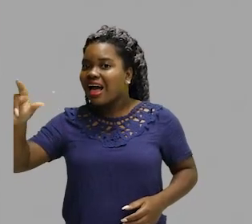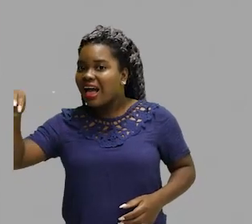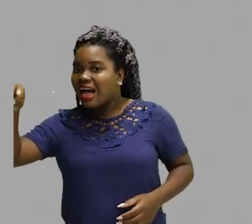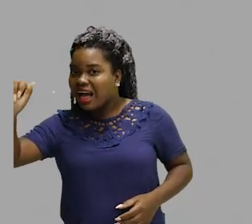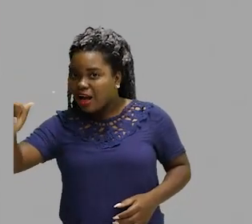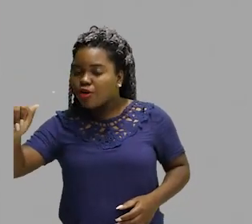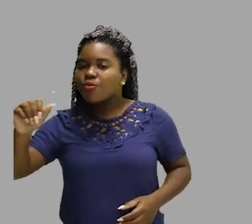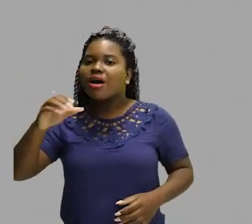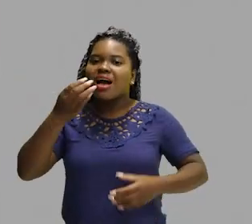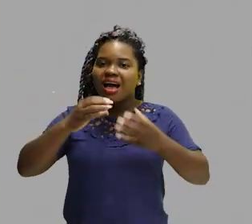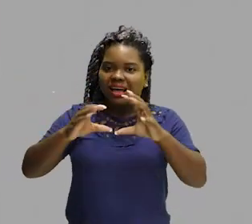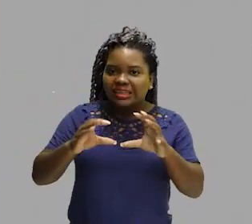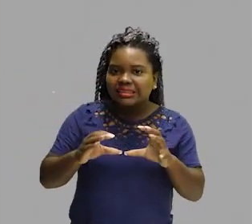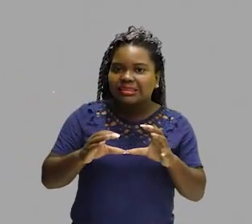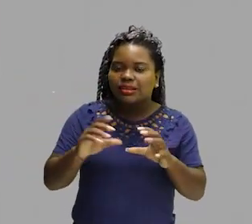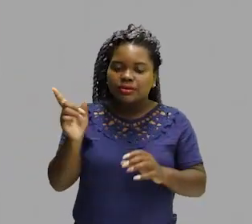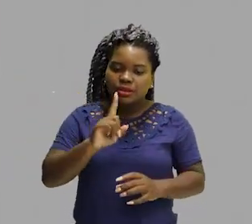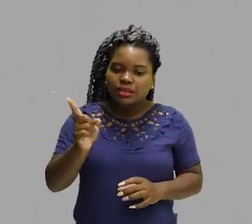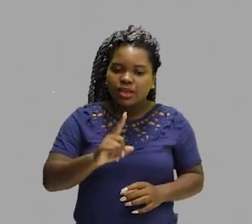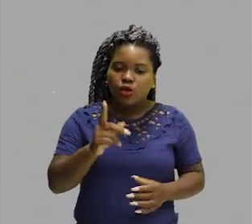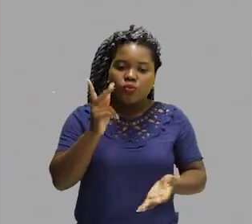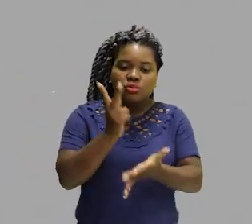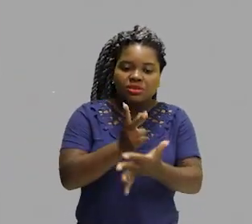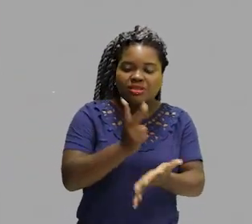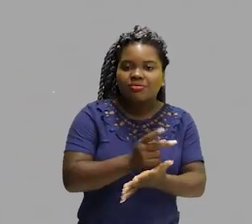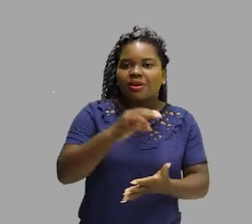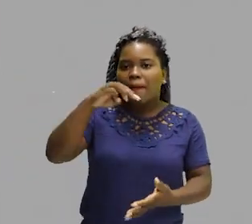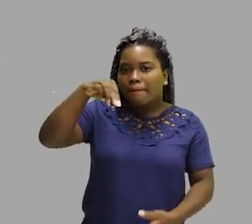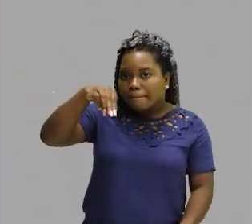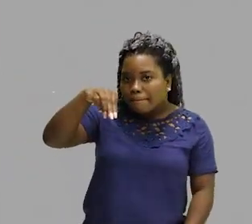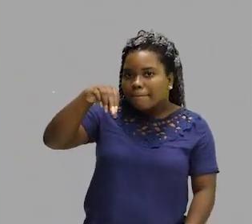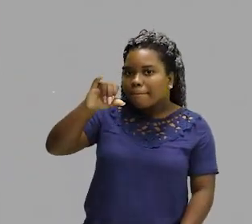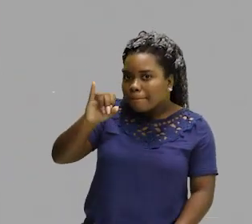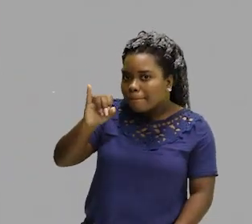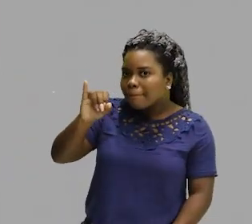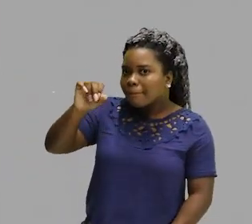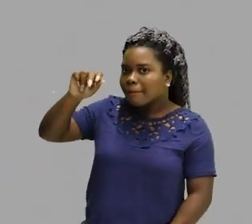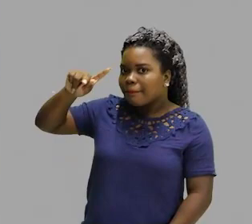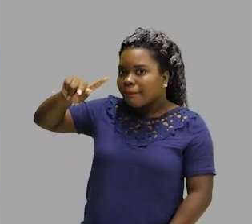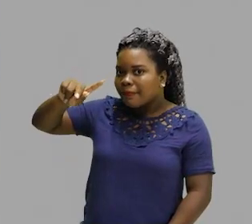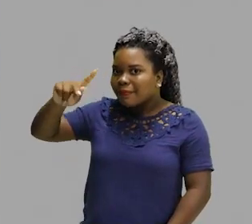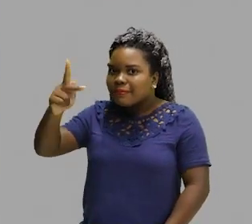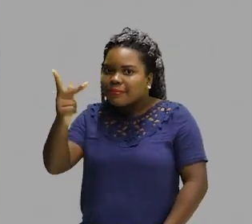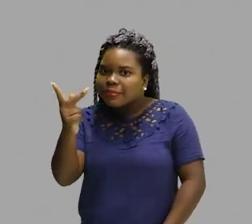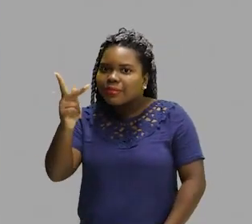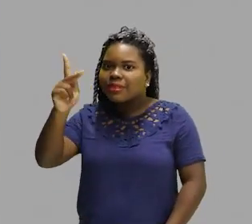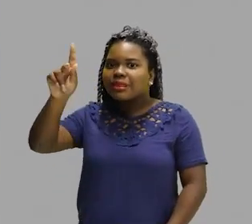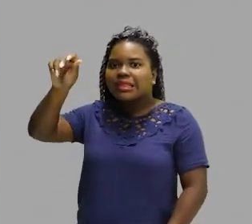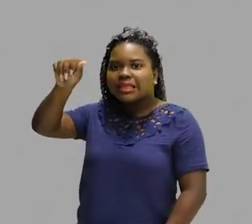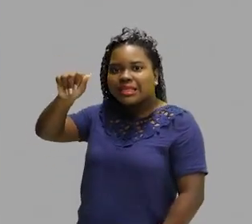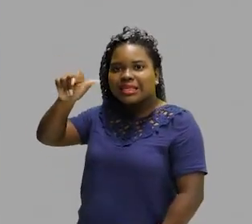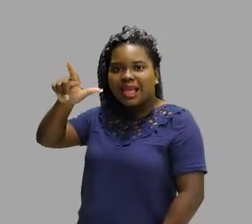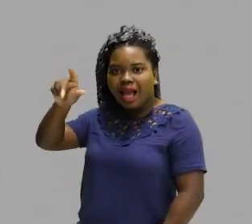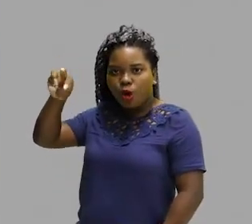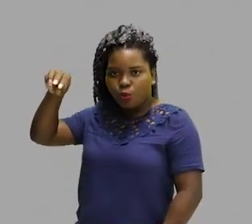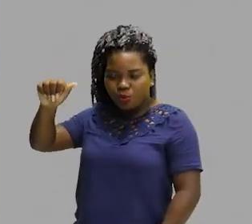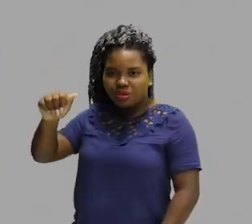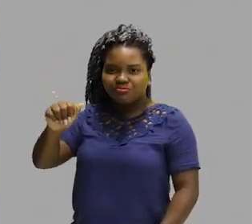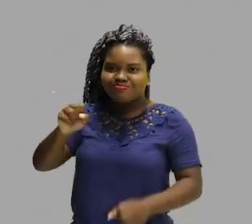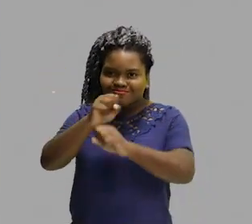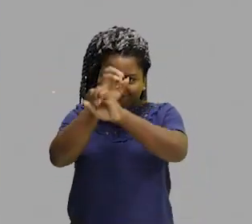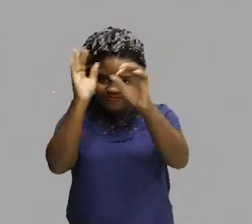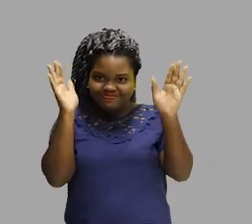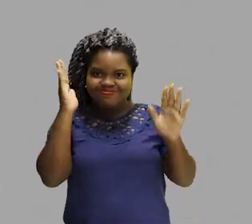vira minha alma. Termina com uma vogal, começa com uma vogal, o som, ó, eu lembro que eu falei da fonética, que isso tem a ver com o